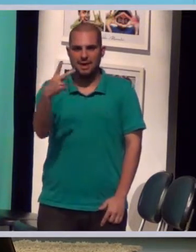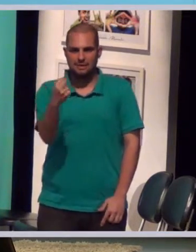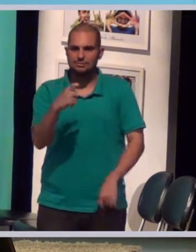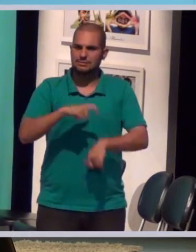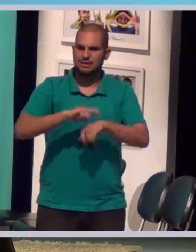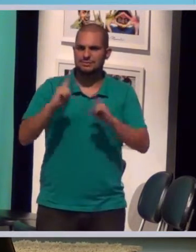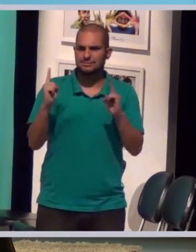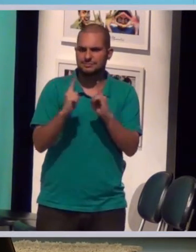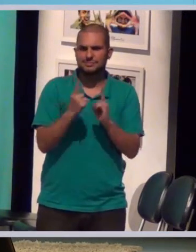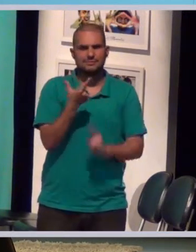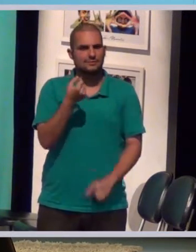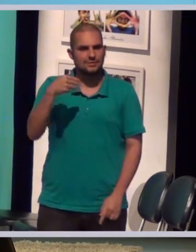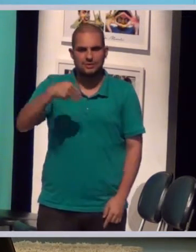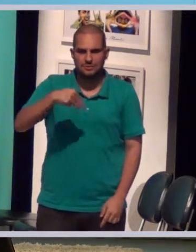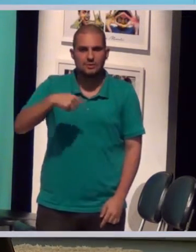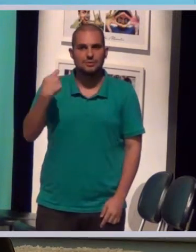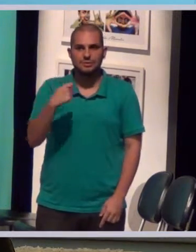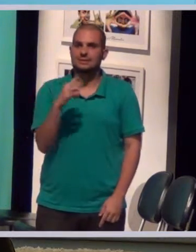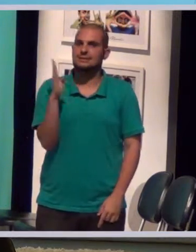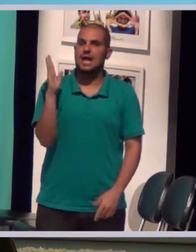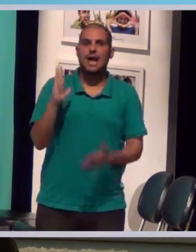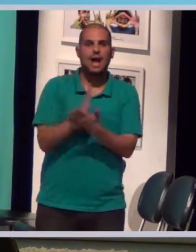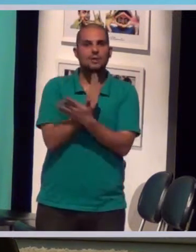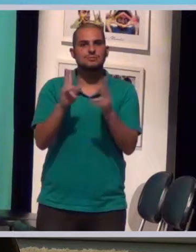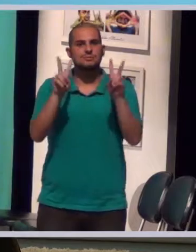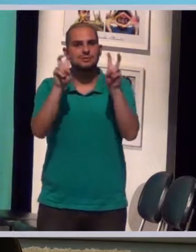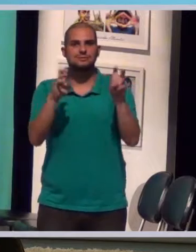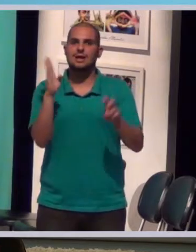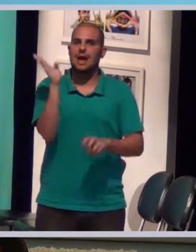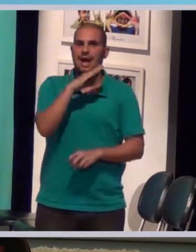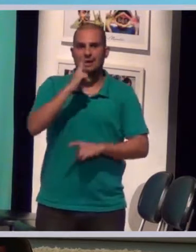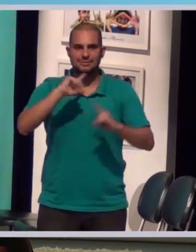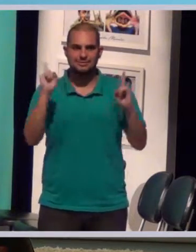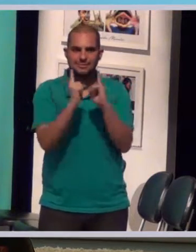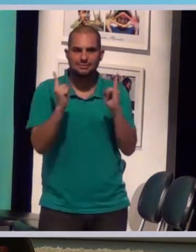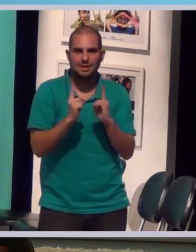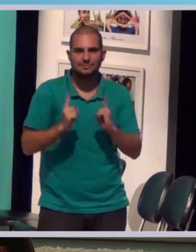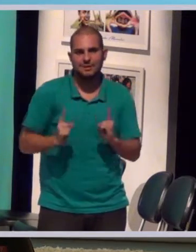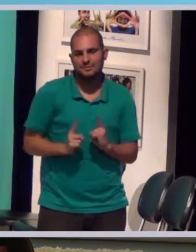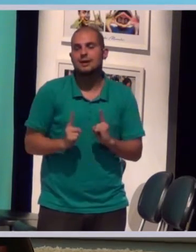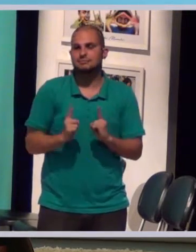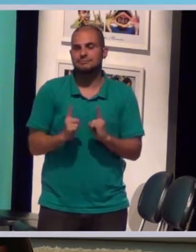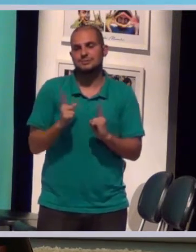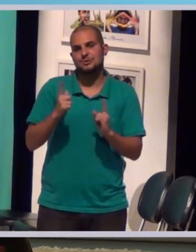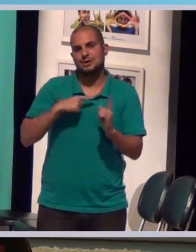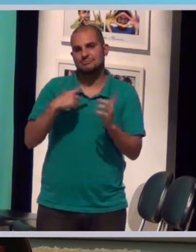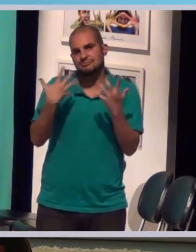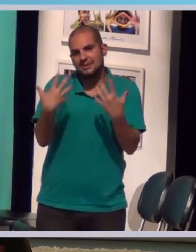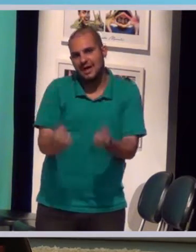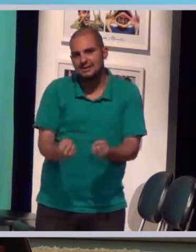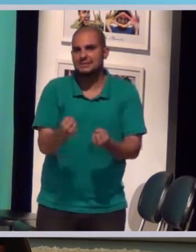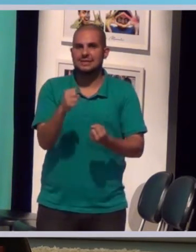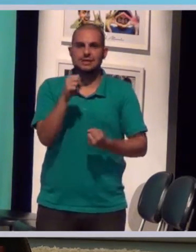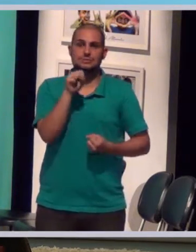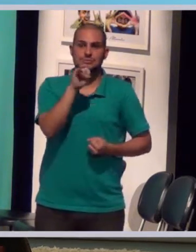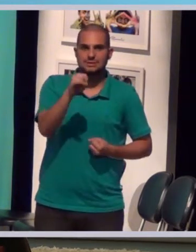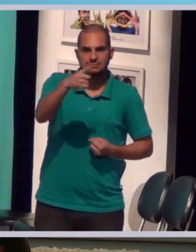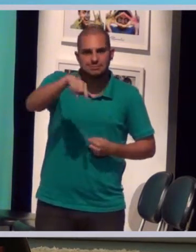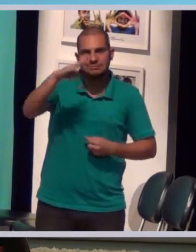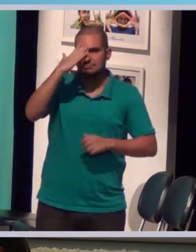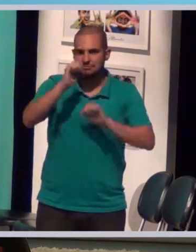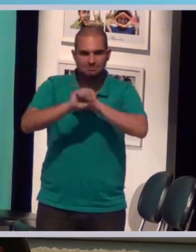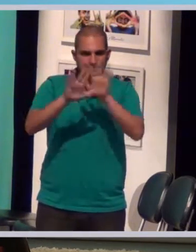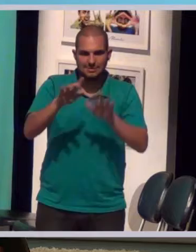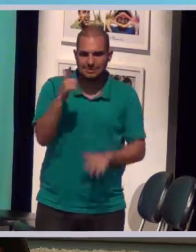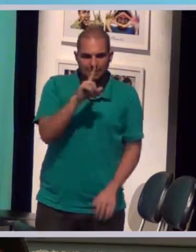vou ter que passar muito rápido em várias partes. Então, desde já, eu me coloco à disposição para esclarecer o que não ficar claro,